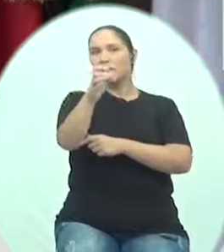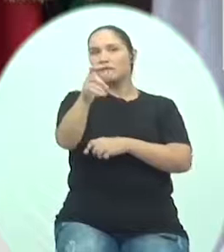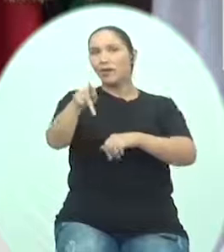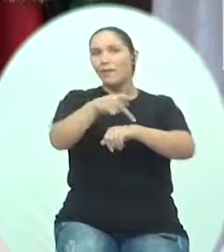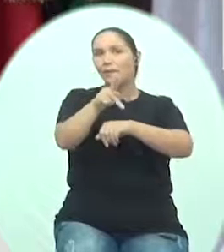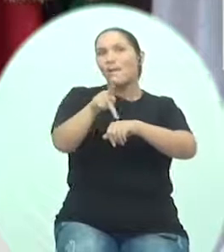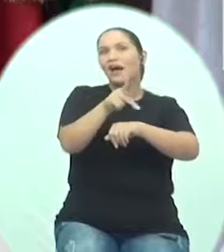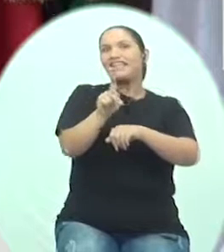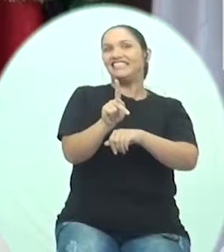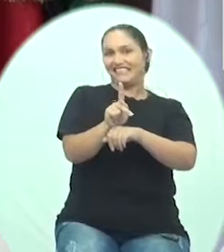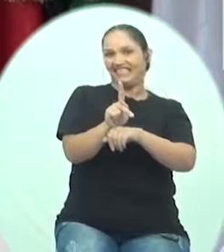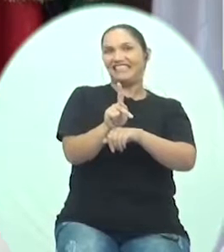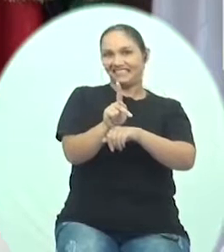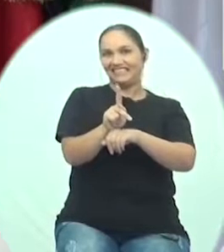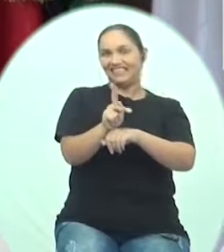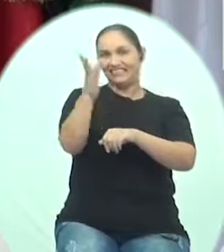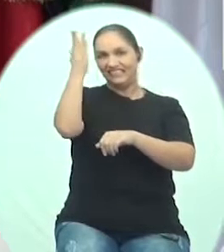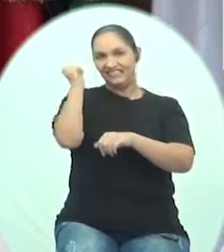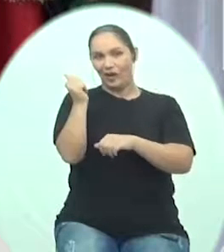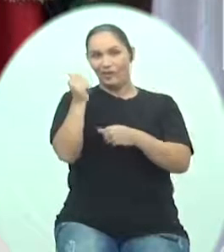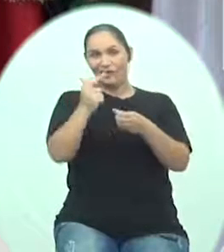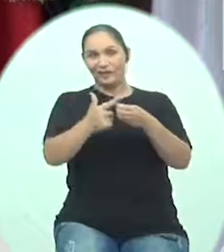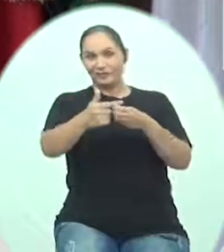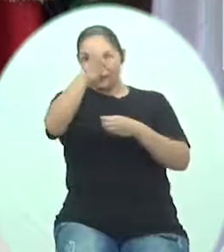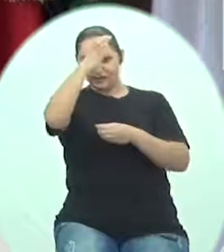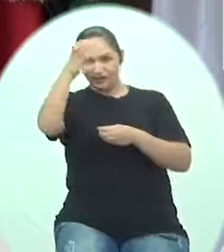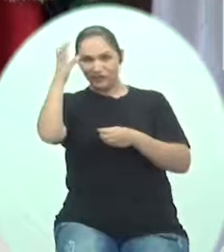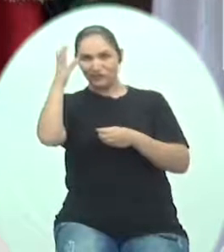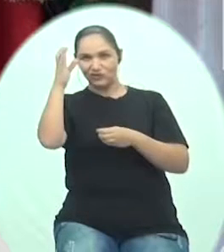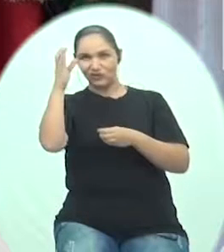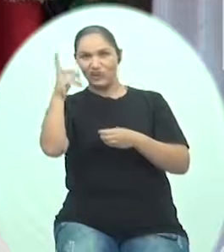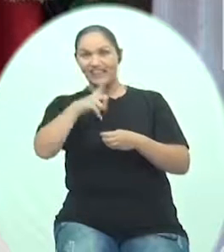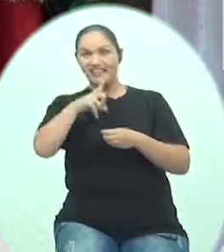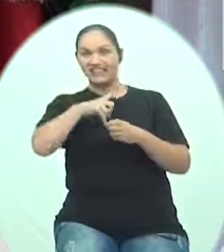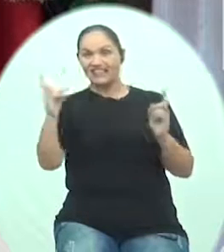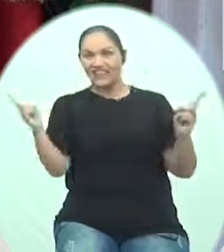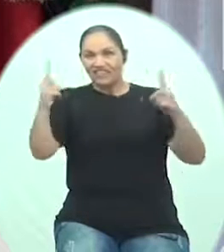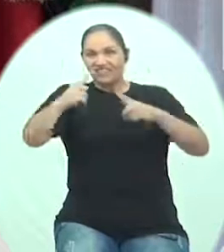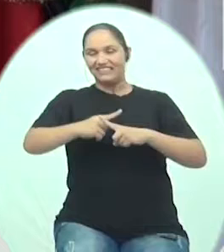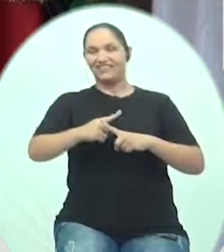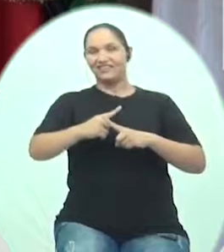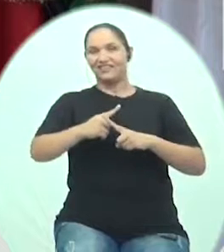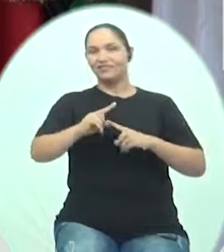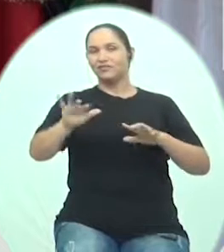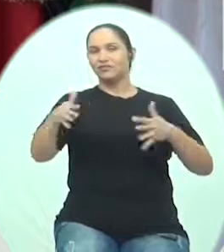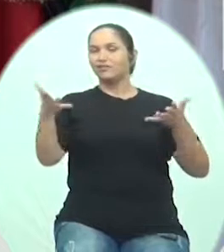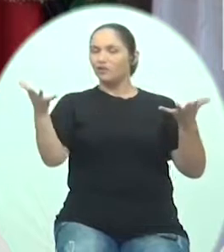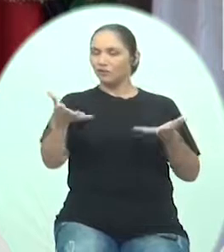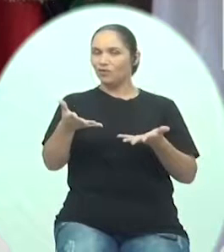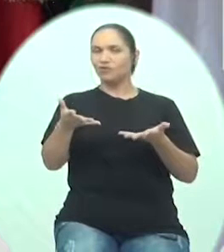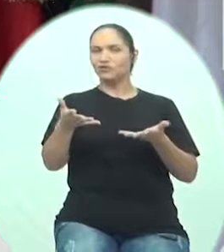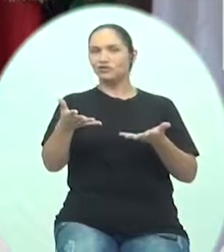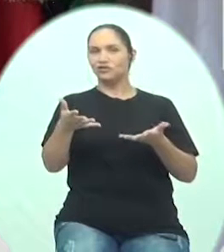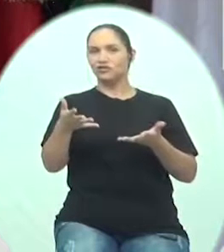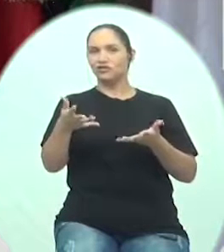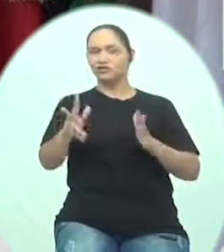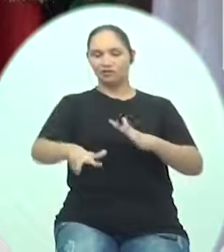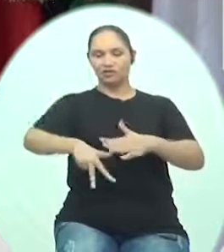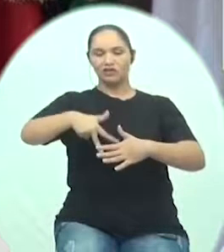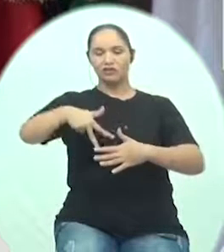uma no estado do Rio de Janeiro e outra através de crisil então eh não poderia perder uma oportunidade de mostrar a